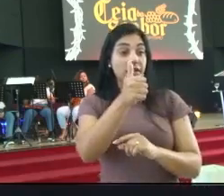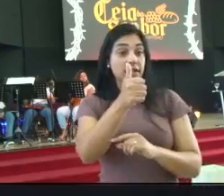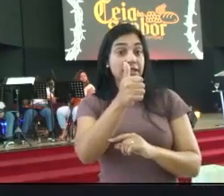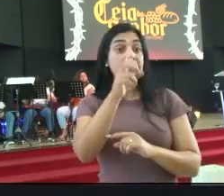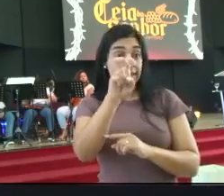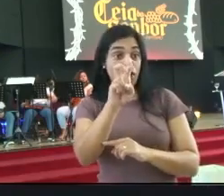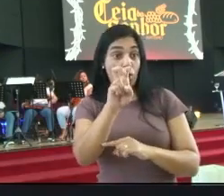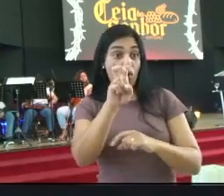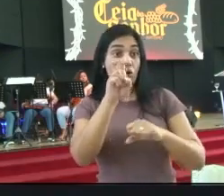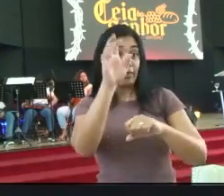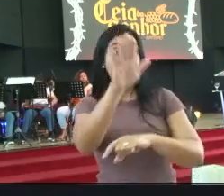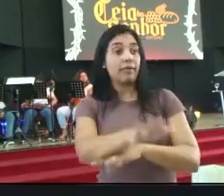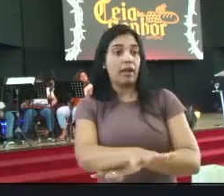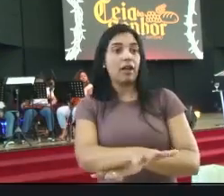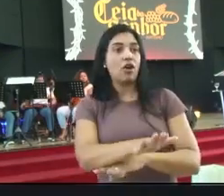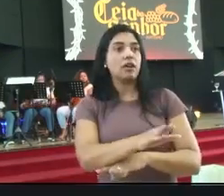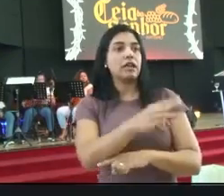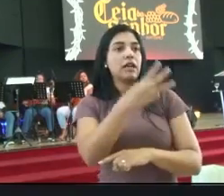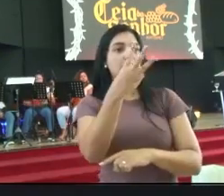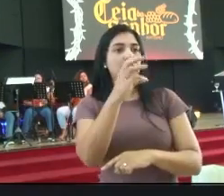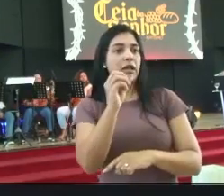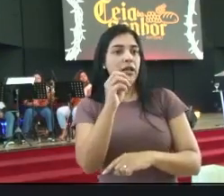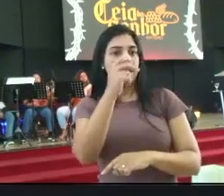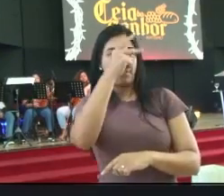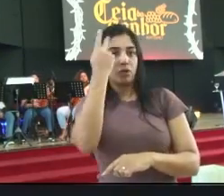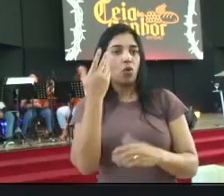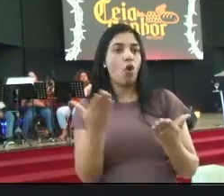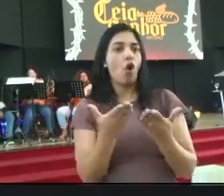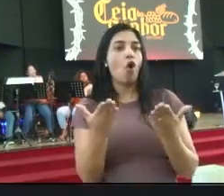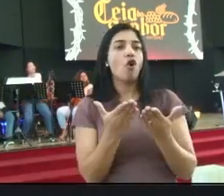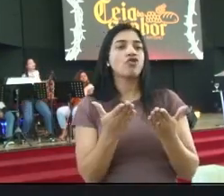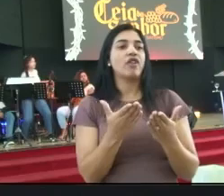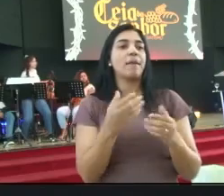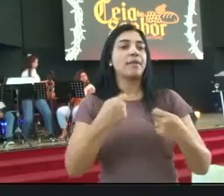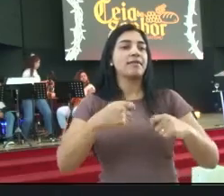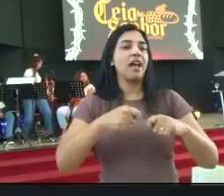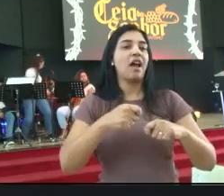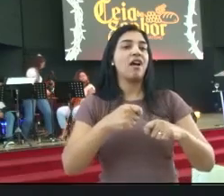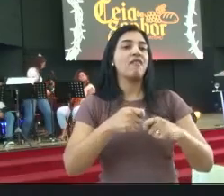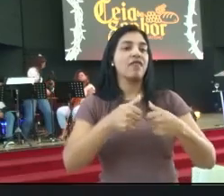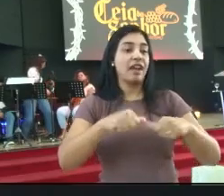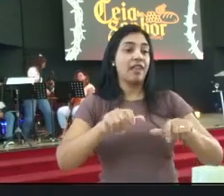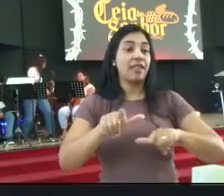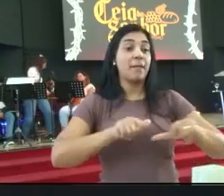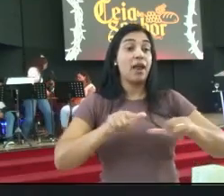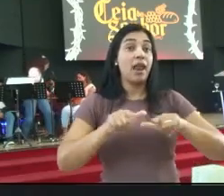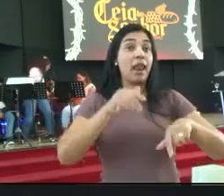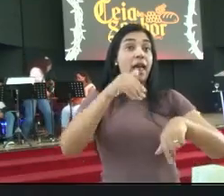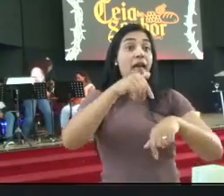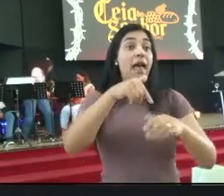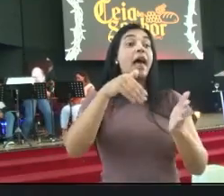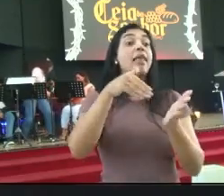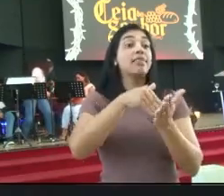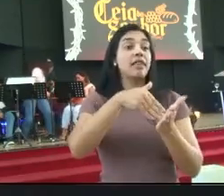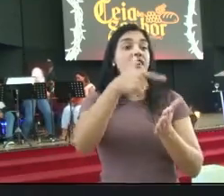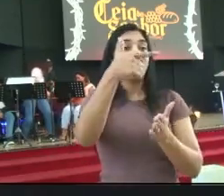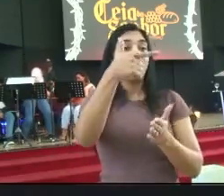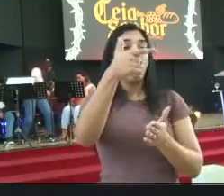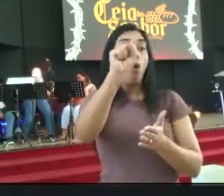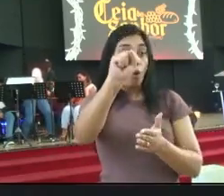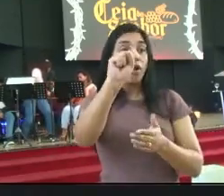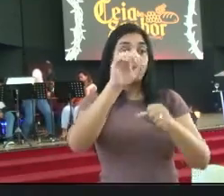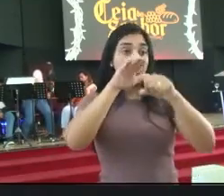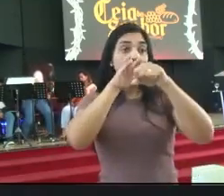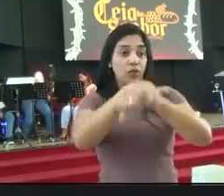gerente reúne a turma, são 30 colaboradores, e diz: olha, hoje nós vamos ter que ficar até às 20 horas, porque nós temos uma demanda aí.